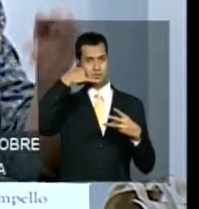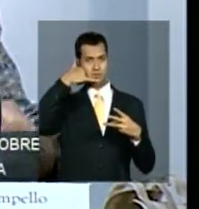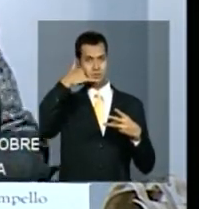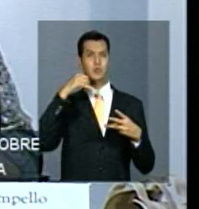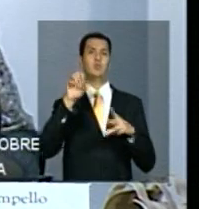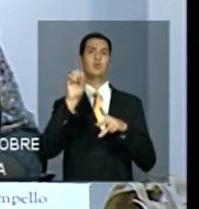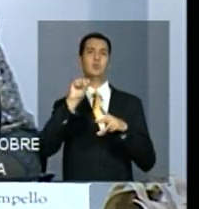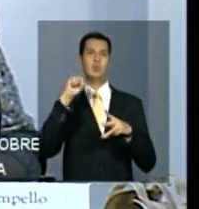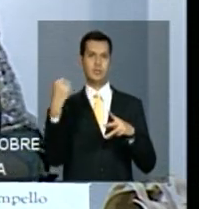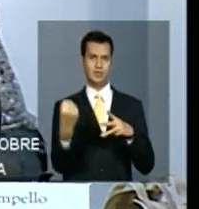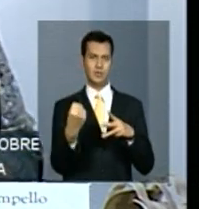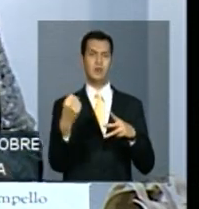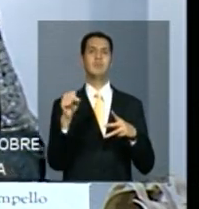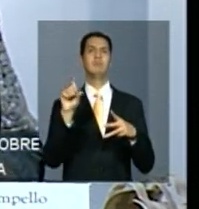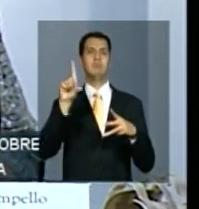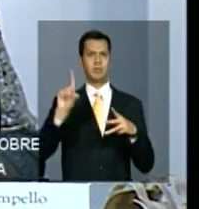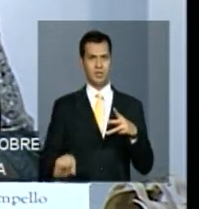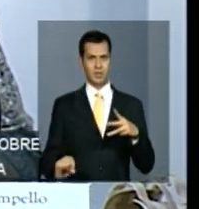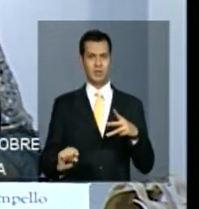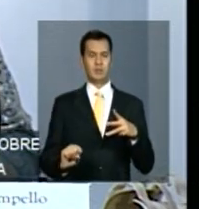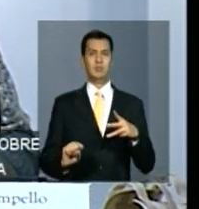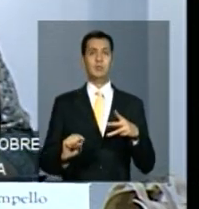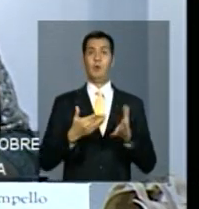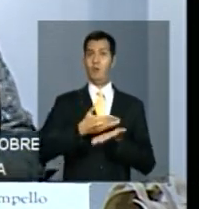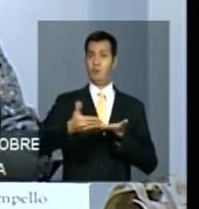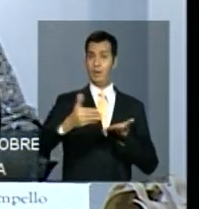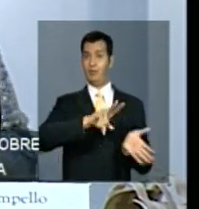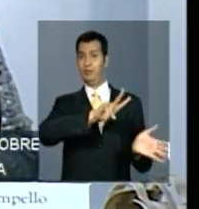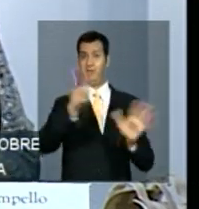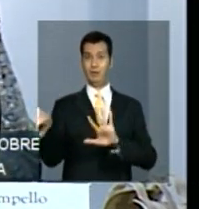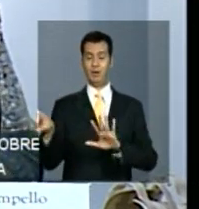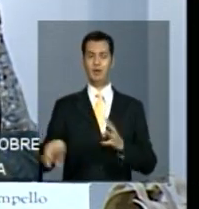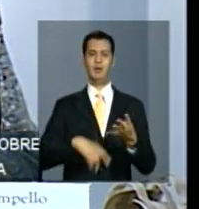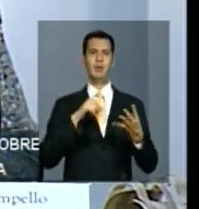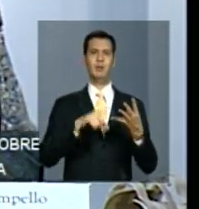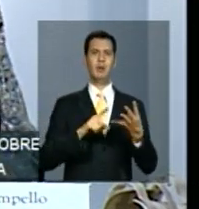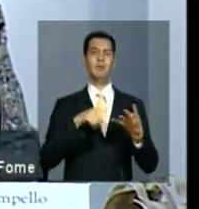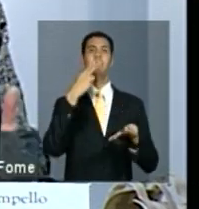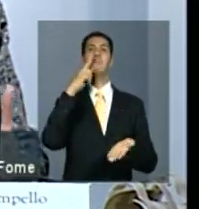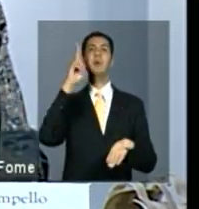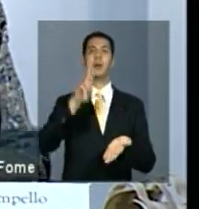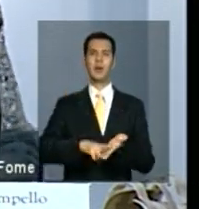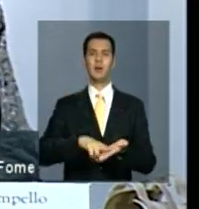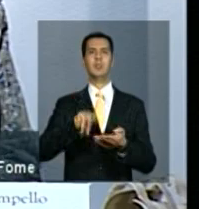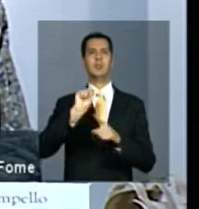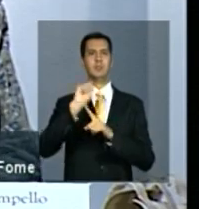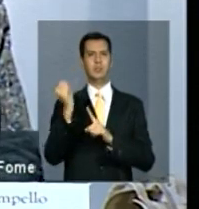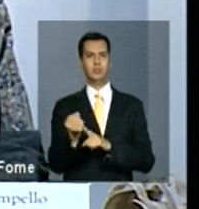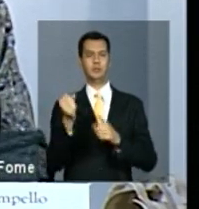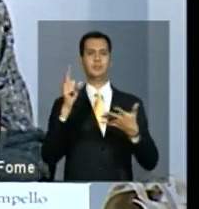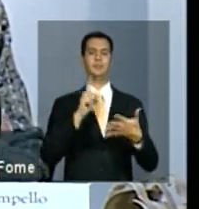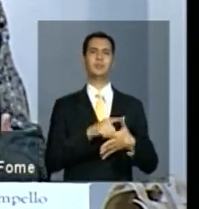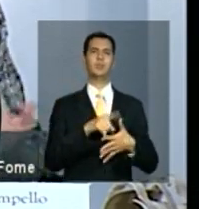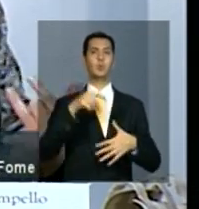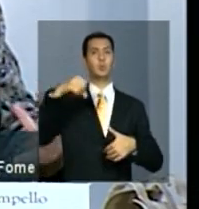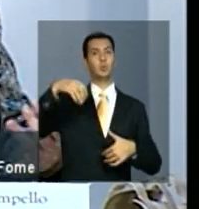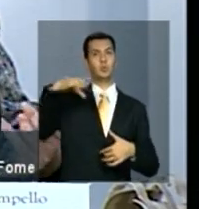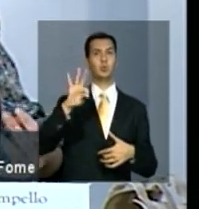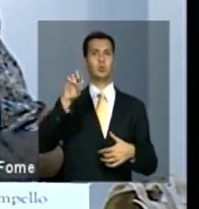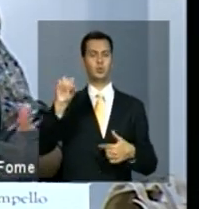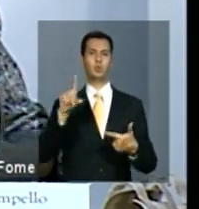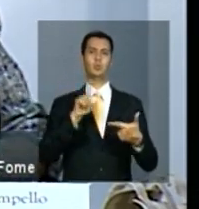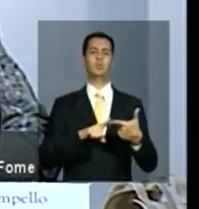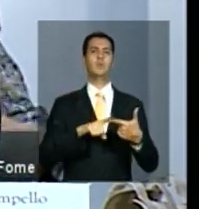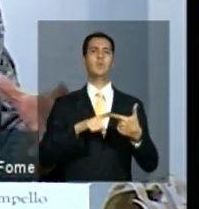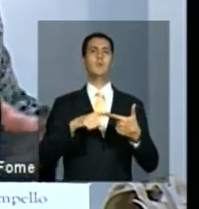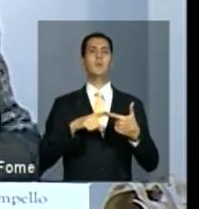telefone social que passa a ser implantado a semana que vem a carta social a um ao Luz Para Todos ao Minha Casa